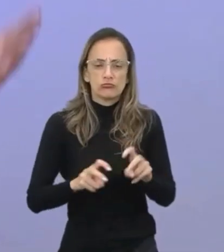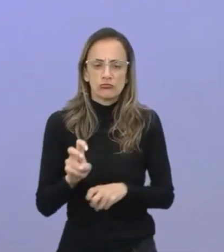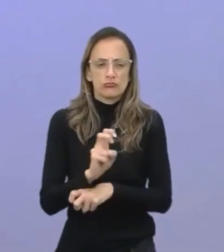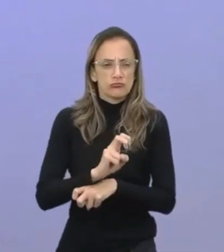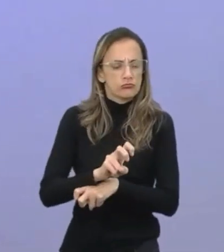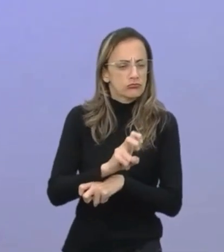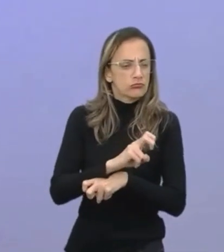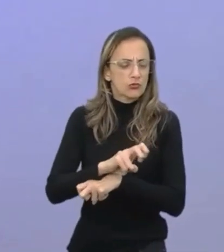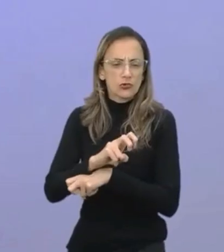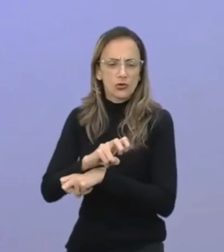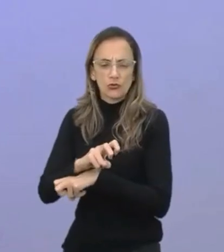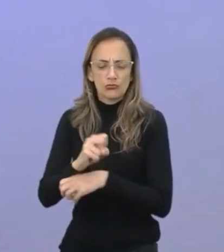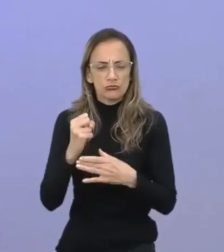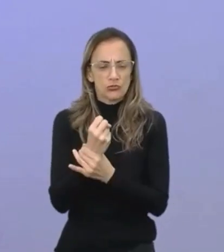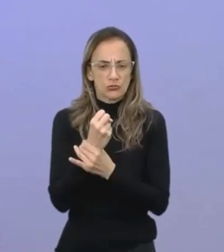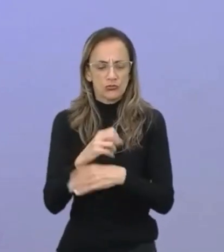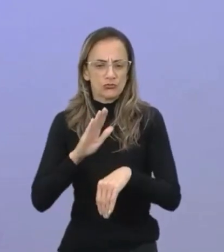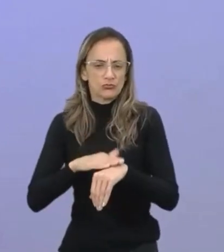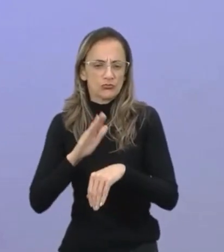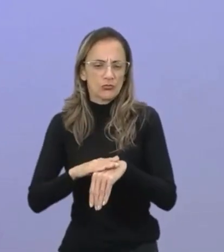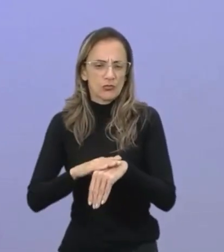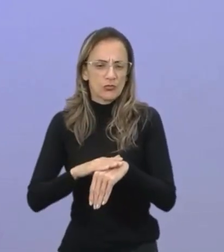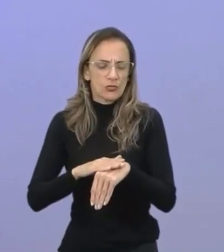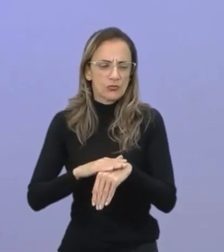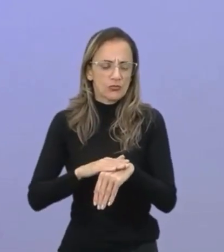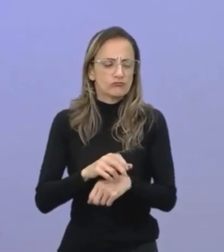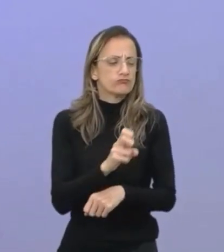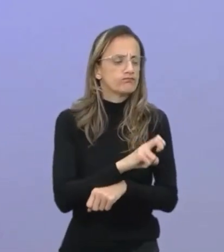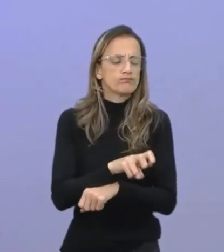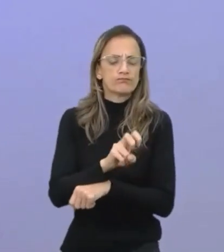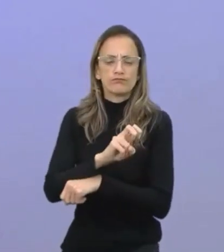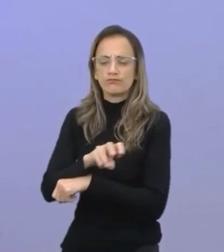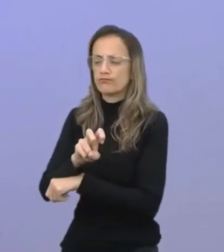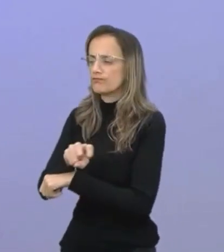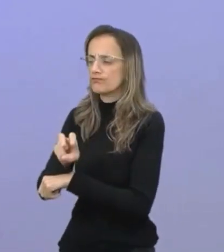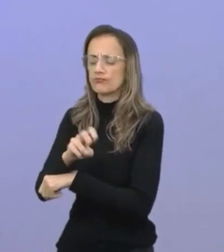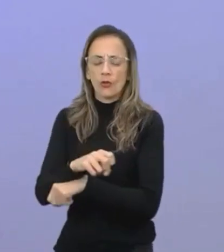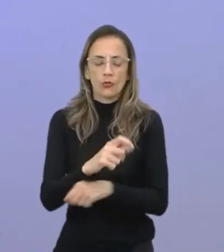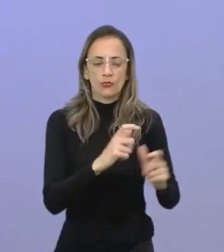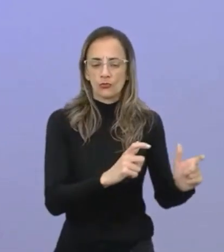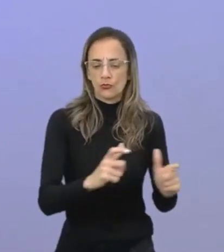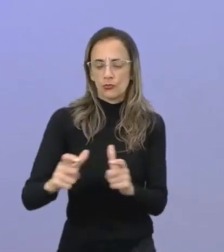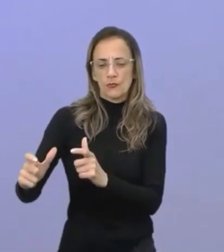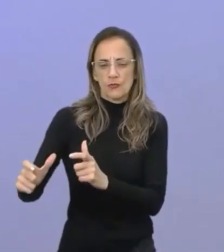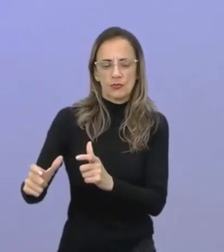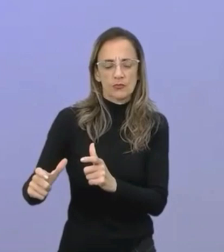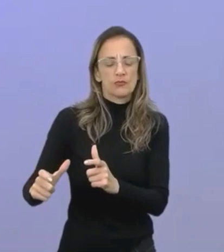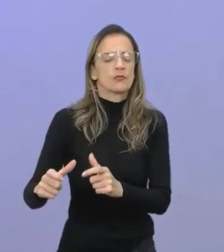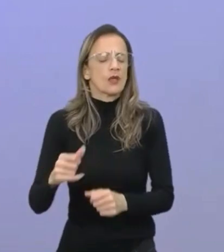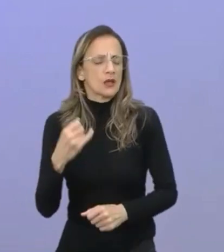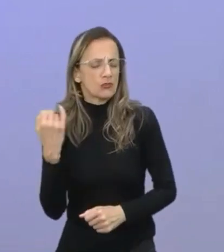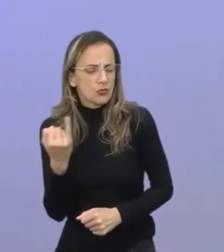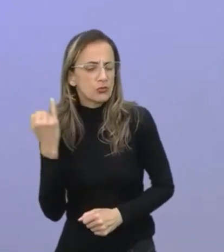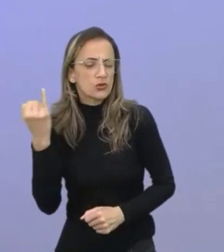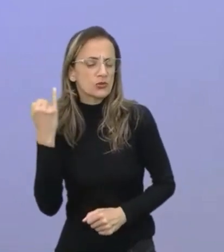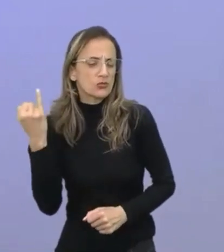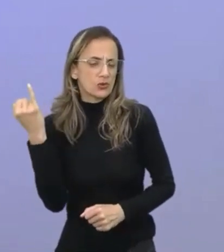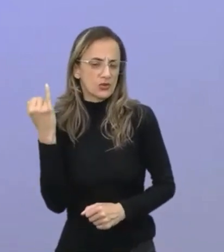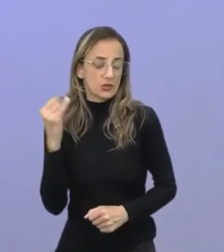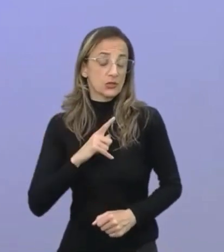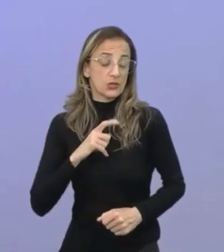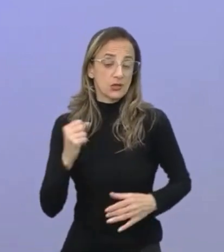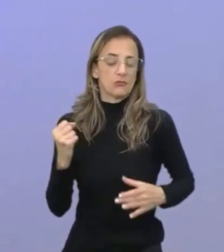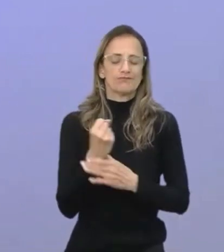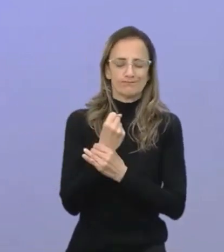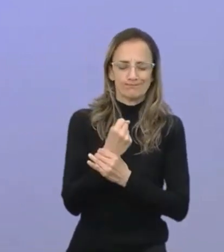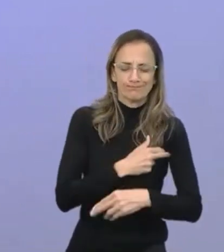sensores de segurança para fazer ali o monitoramento ali dos ambientes. Seria muito inviável ter vários seguranças numa